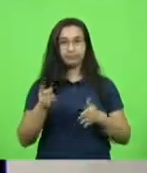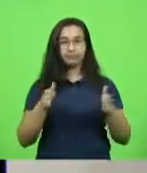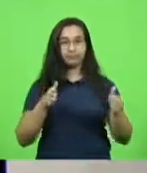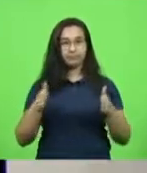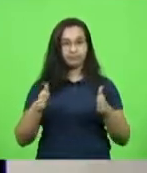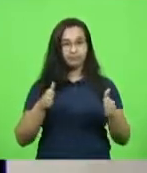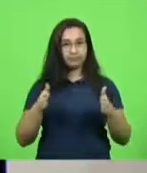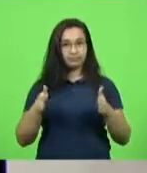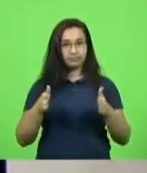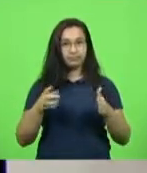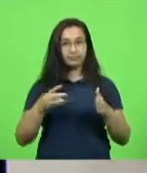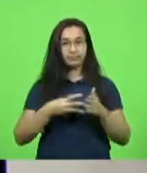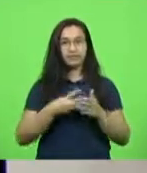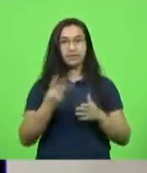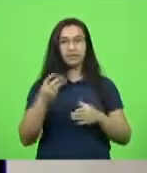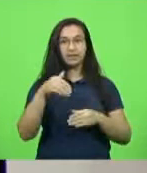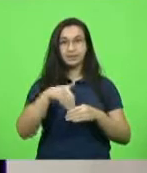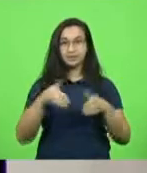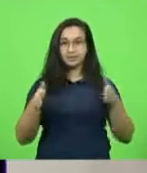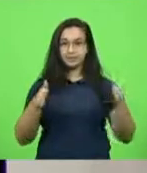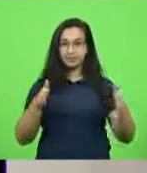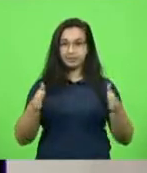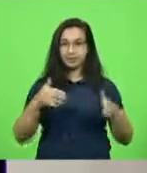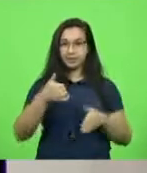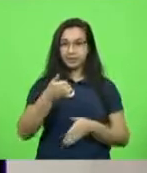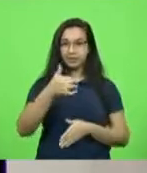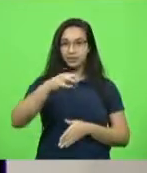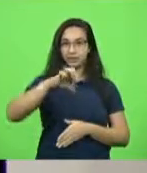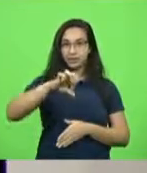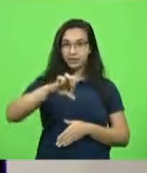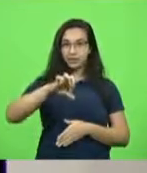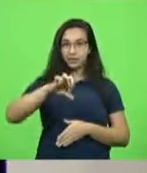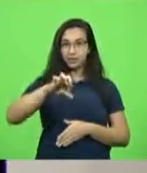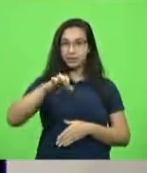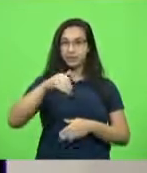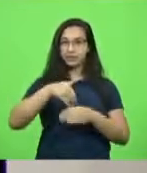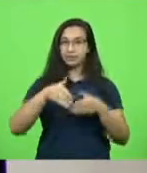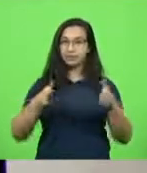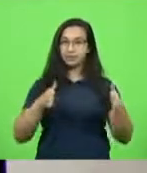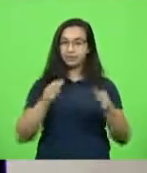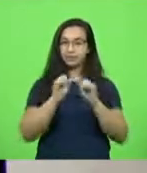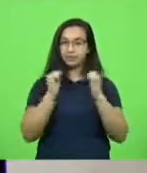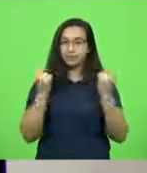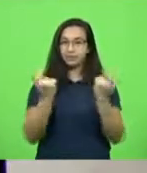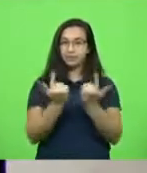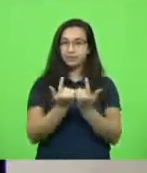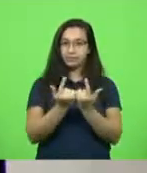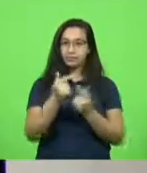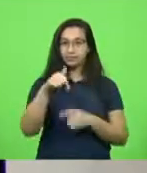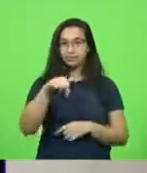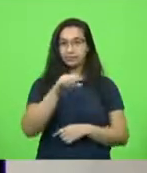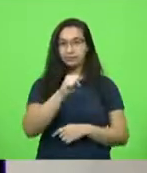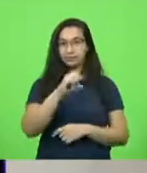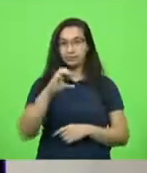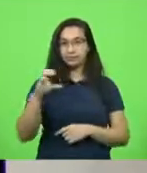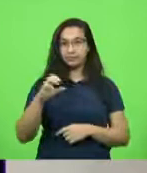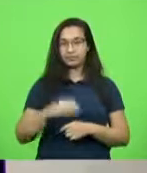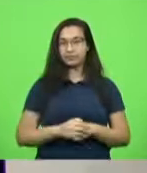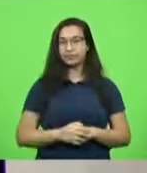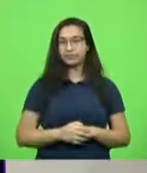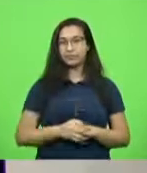3ª sessão Legislativa da décima nona legislatura da Assembleia Legislativa do Estado de Santa Catarina